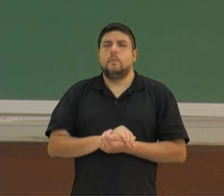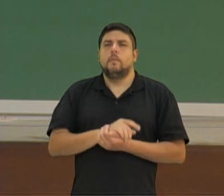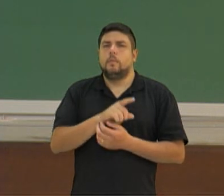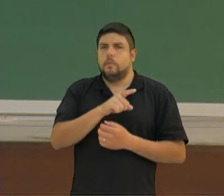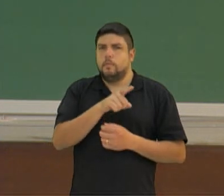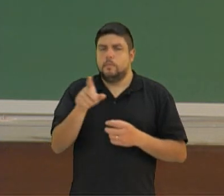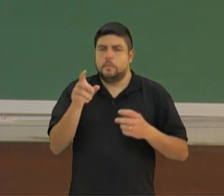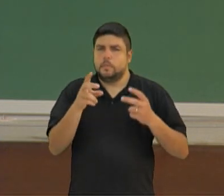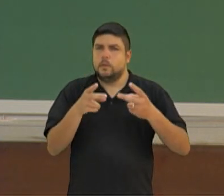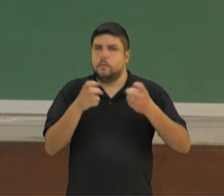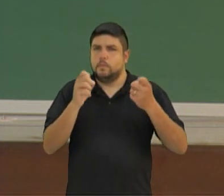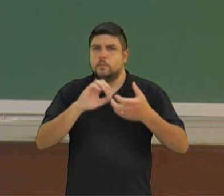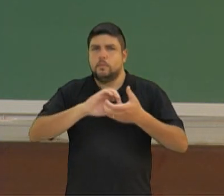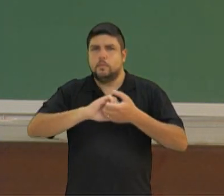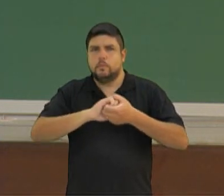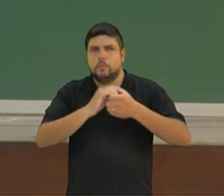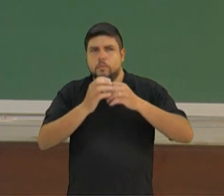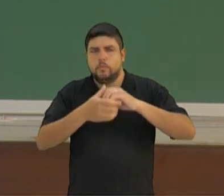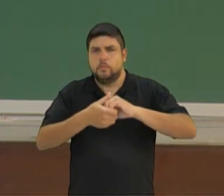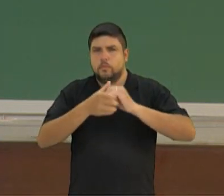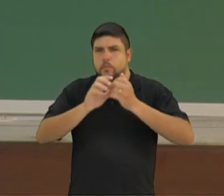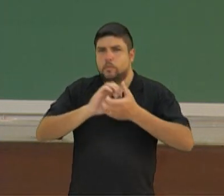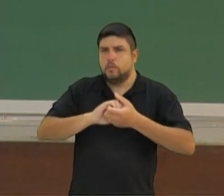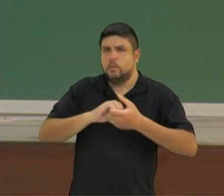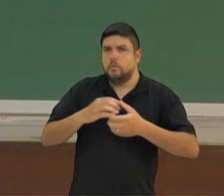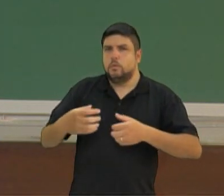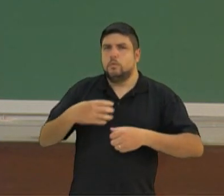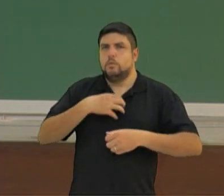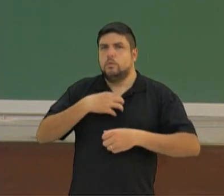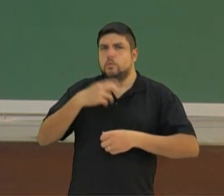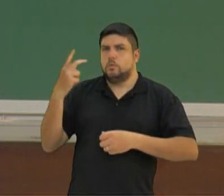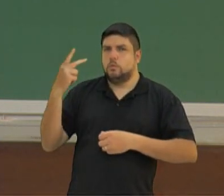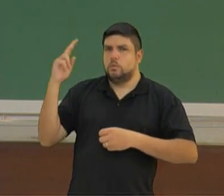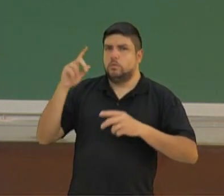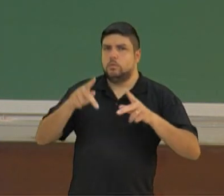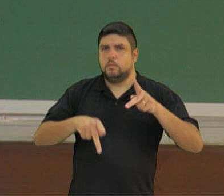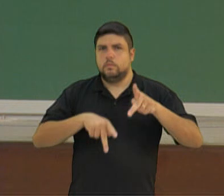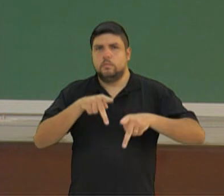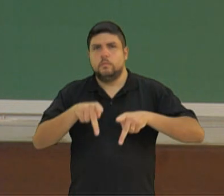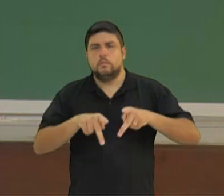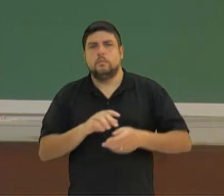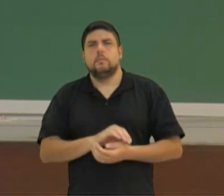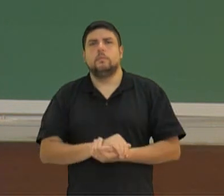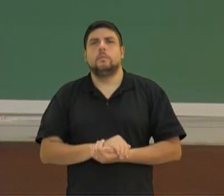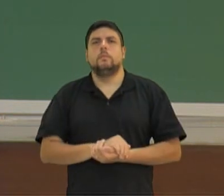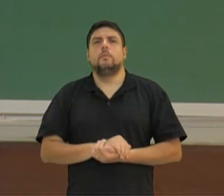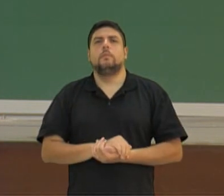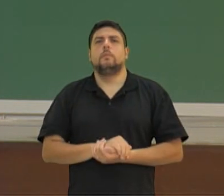das cerâmicas nesse povo aqui moche, tá? Do Chimus.